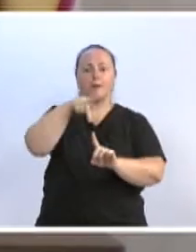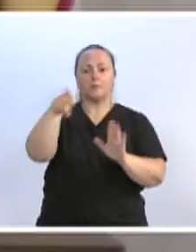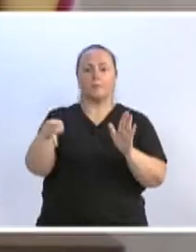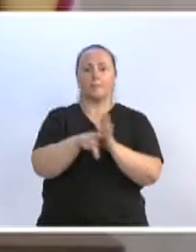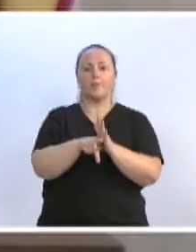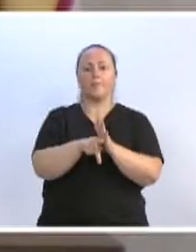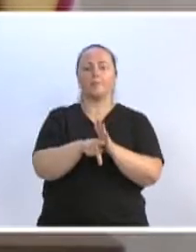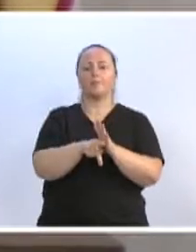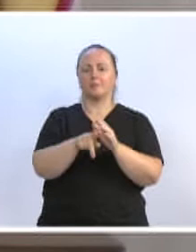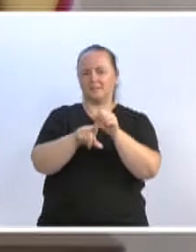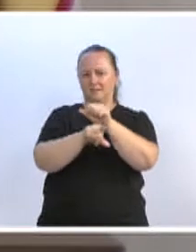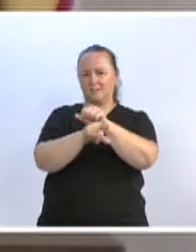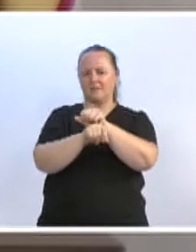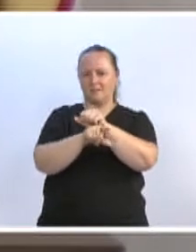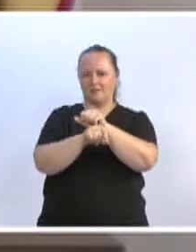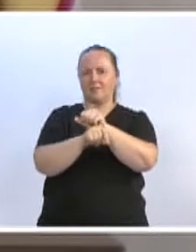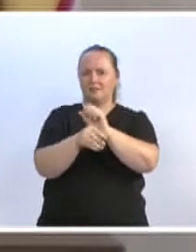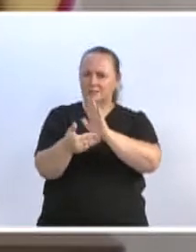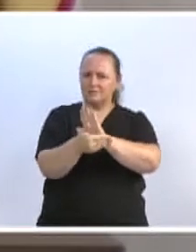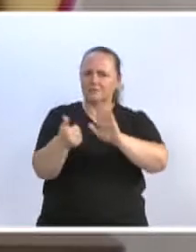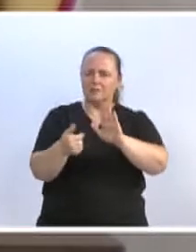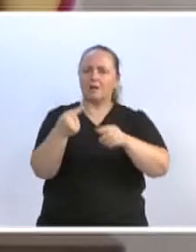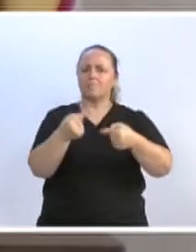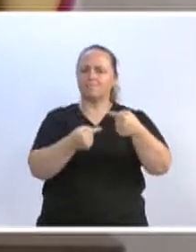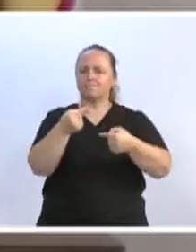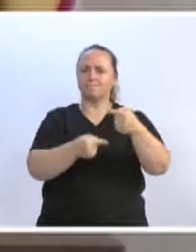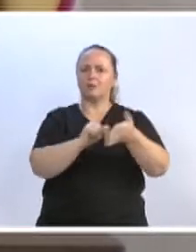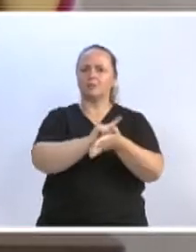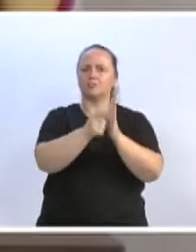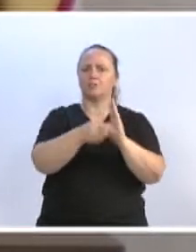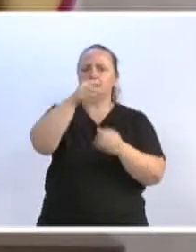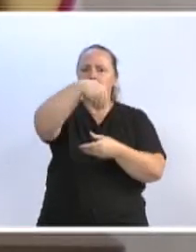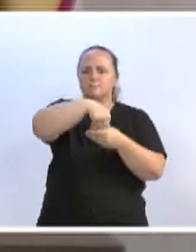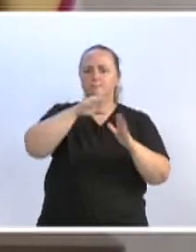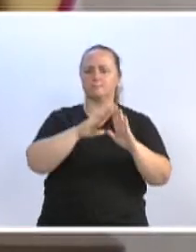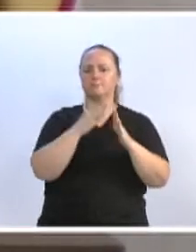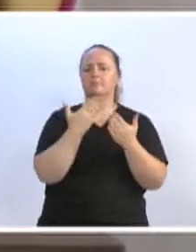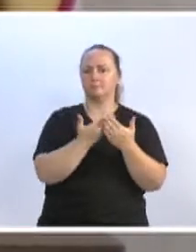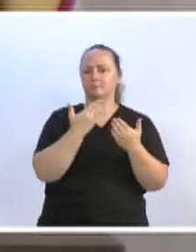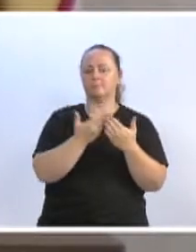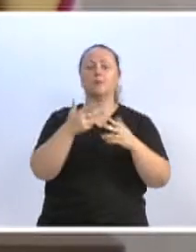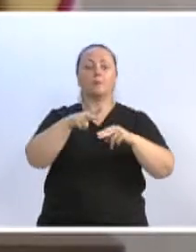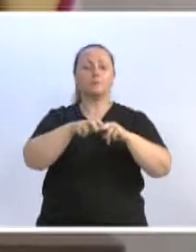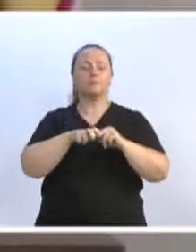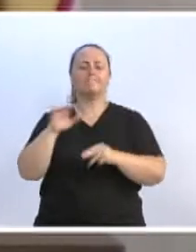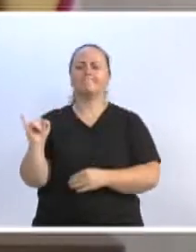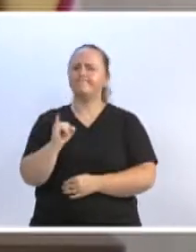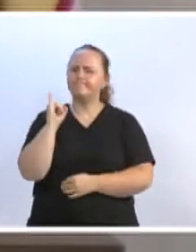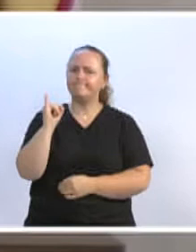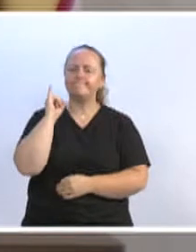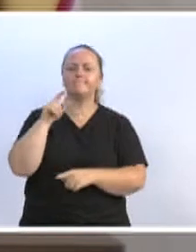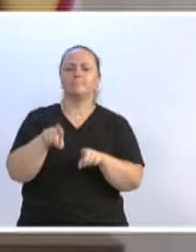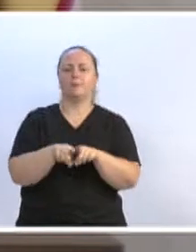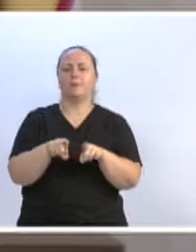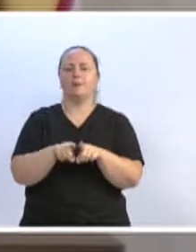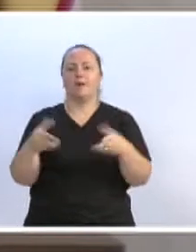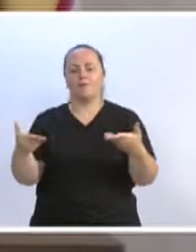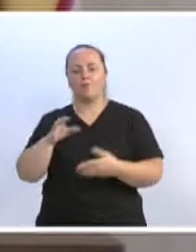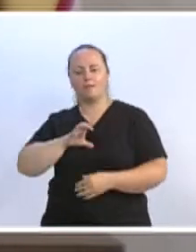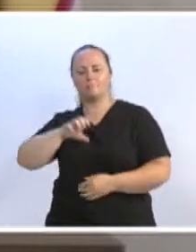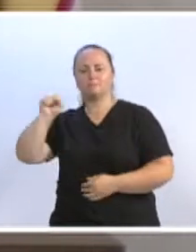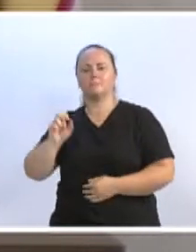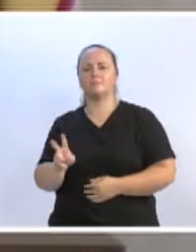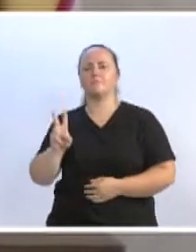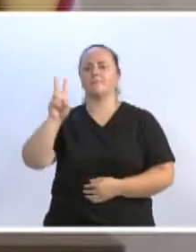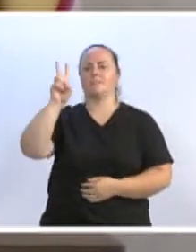Então eu quero aqui fazer esse registro também, e é muito importante que nós tenhamos esse momento aqui também para celebrar essa conquista que eu acho que a